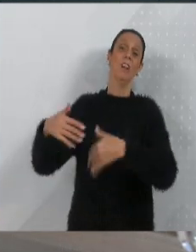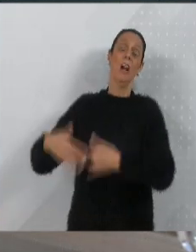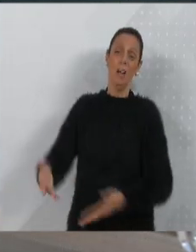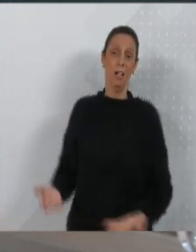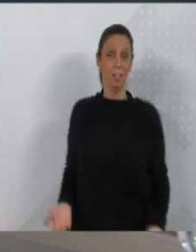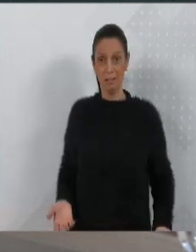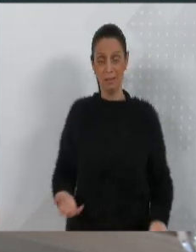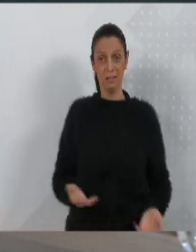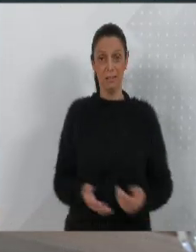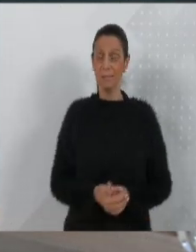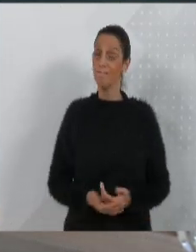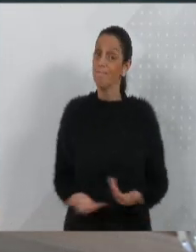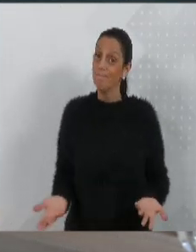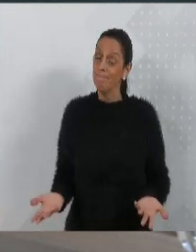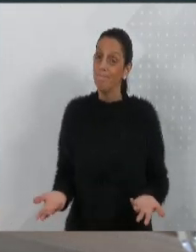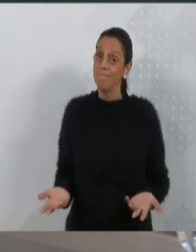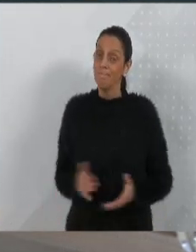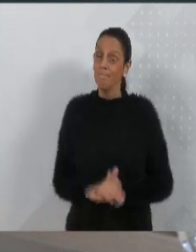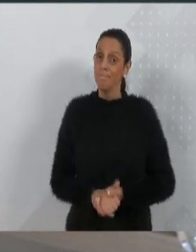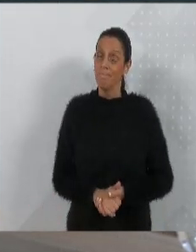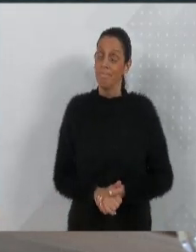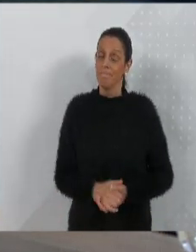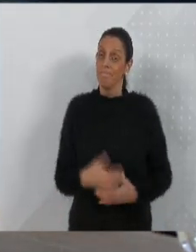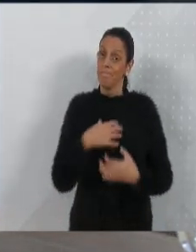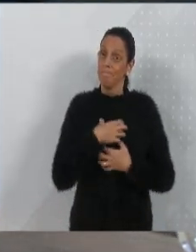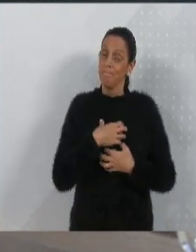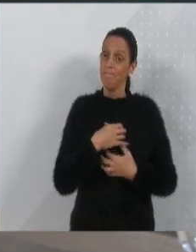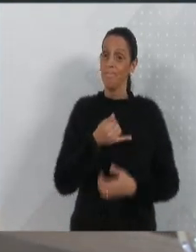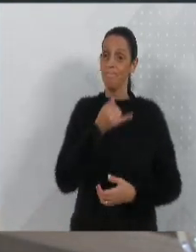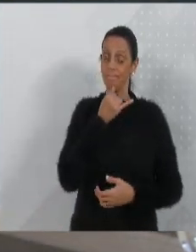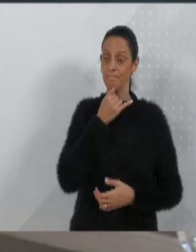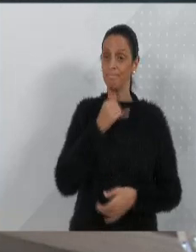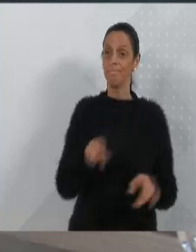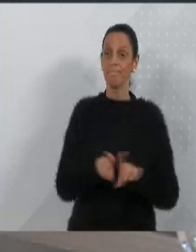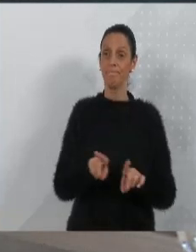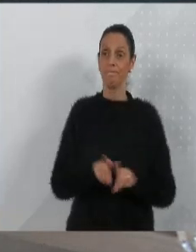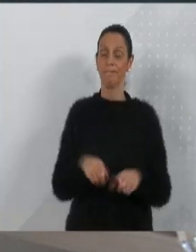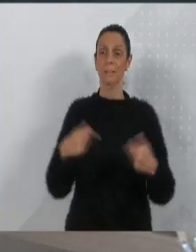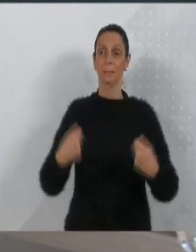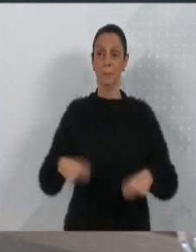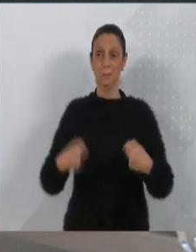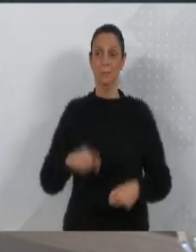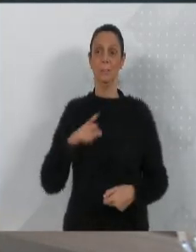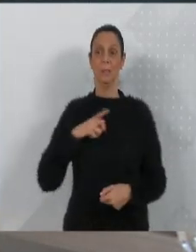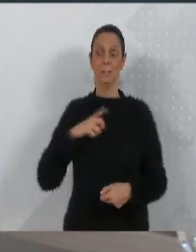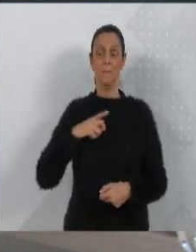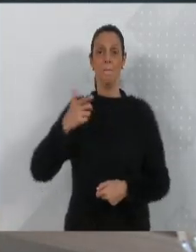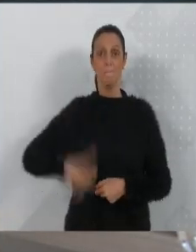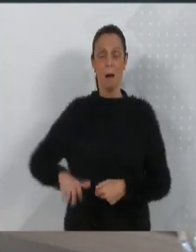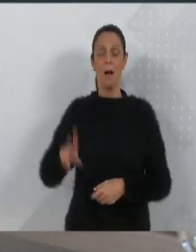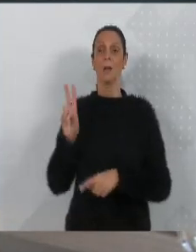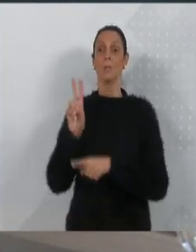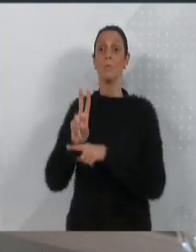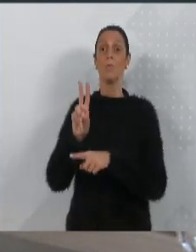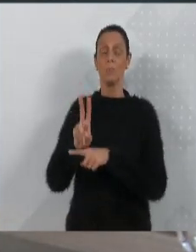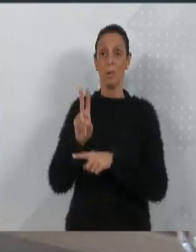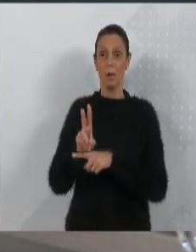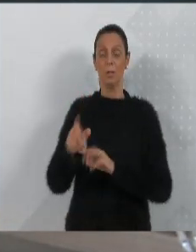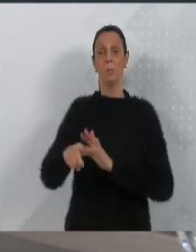apoiadores então lamentavelmente tem que terior cuidado antes de